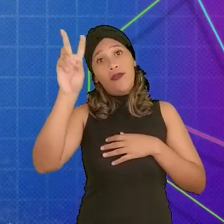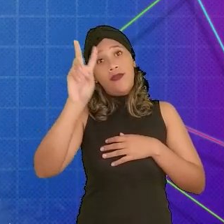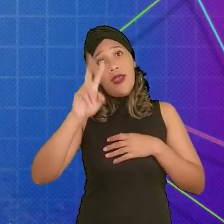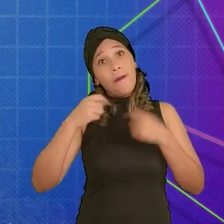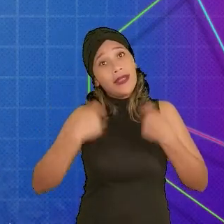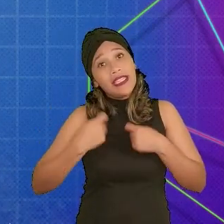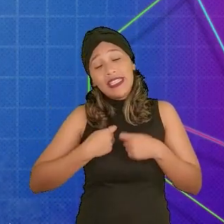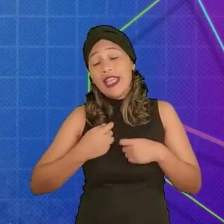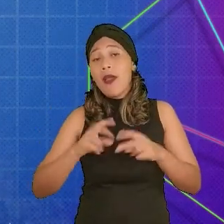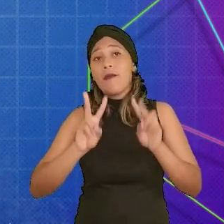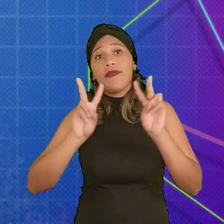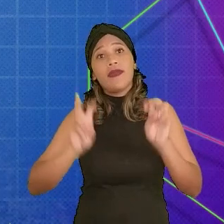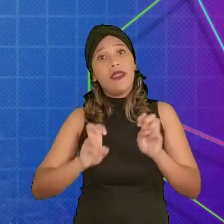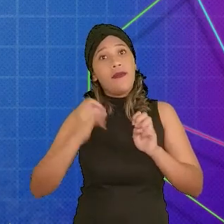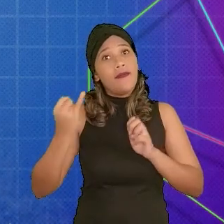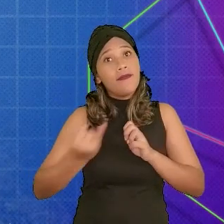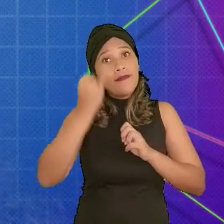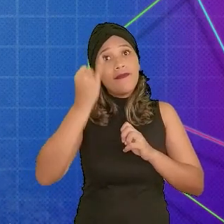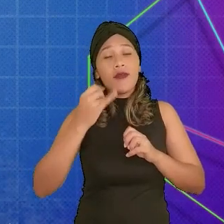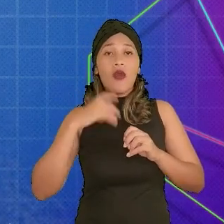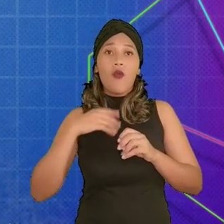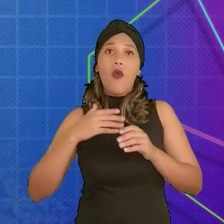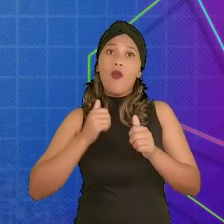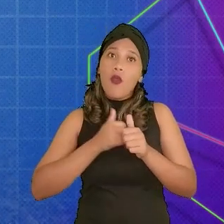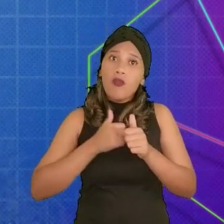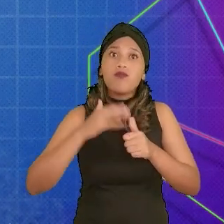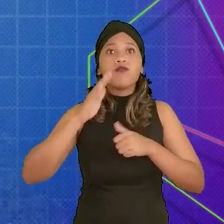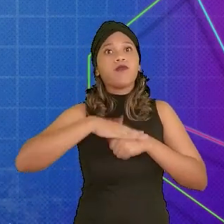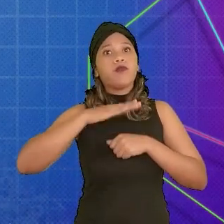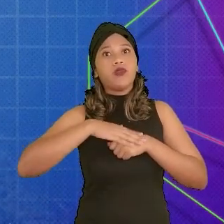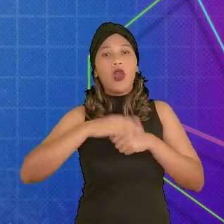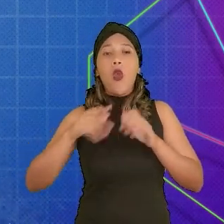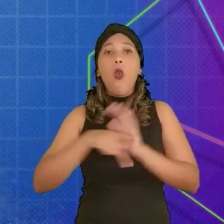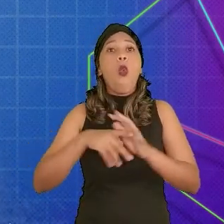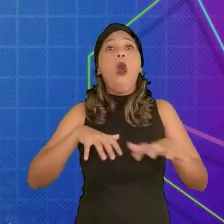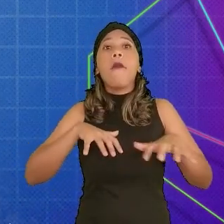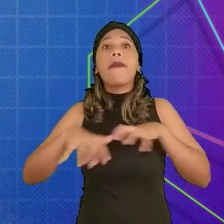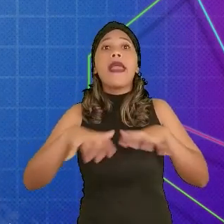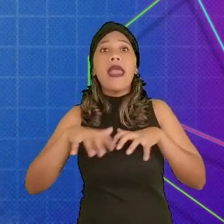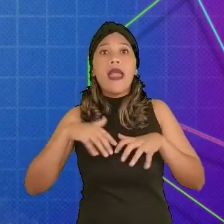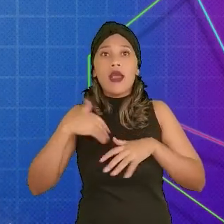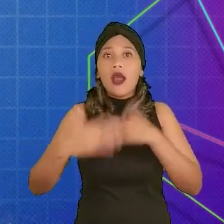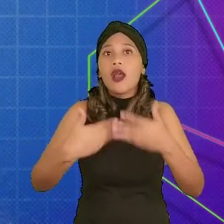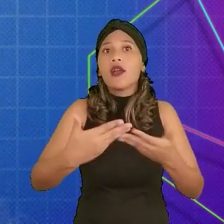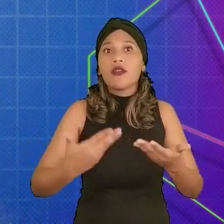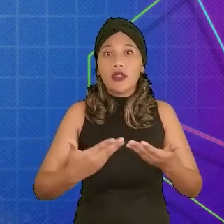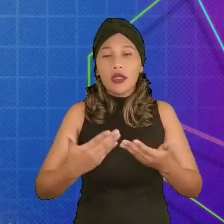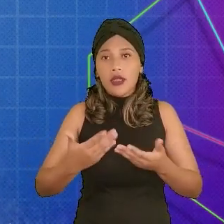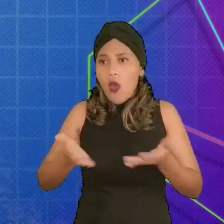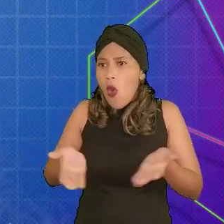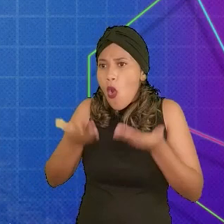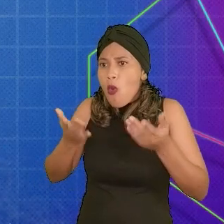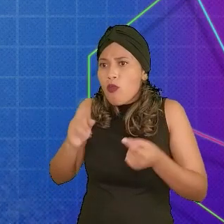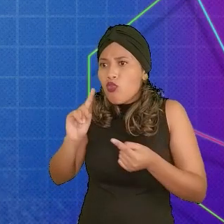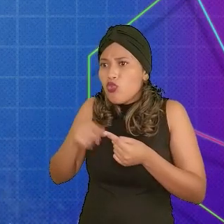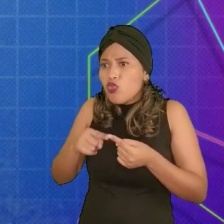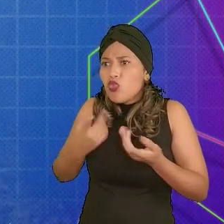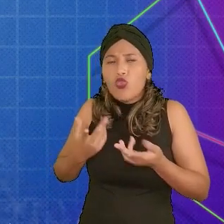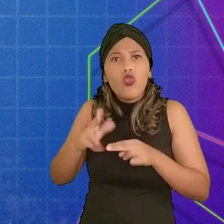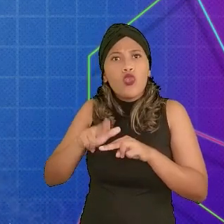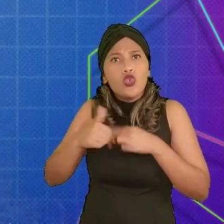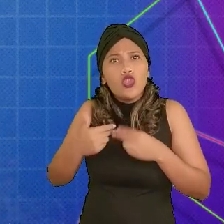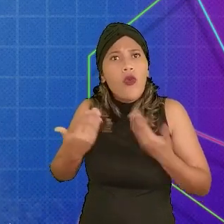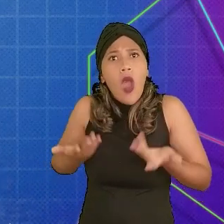para determinar a mecânica implementada. É importante, então, você entender as motivações dos jogadores, o que eles